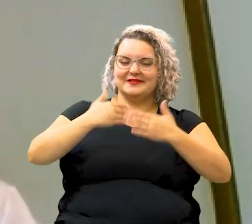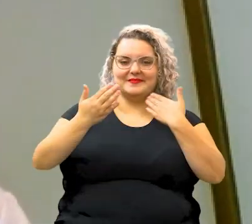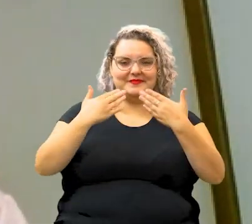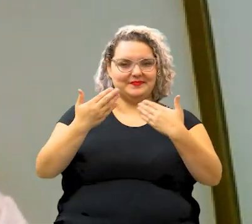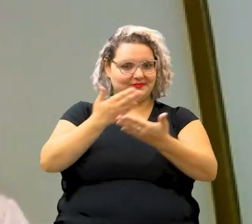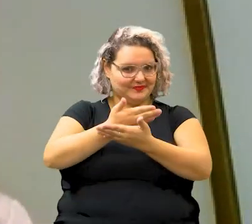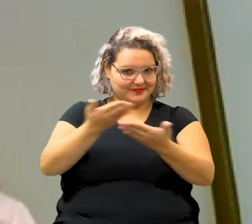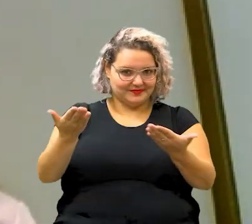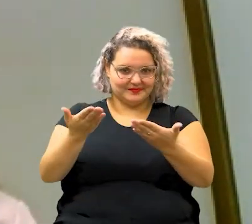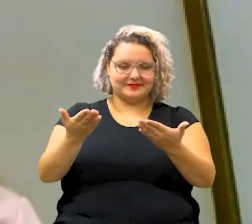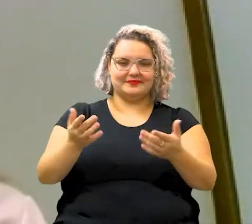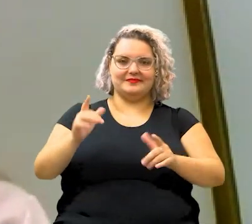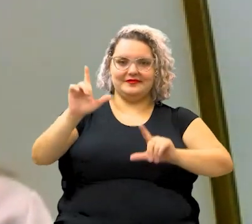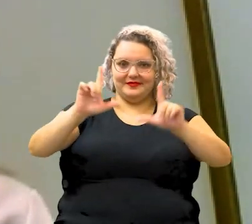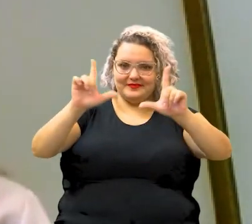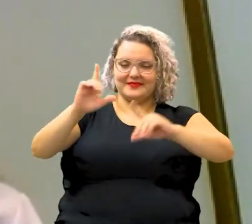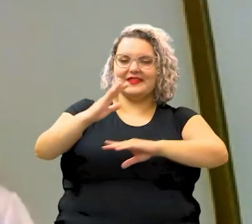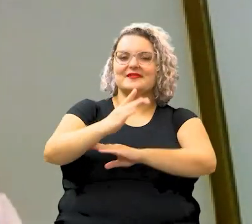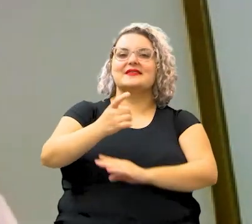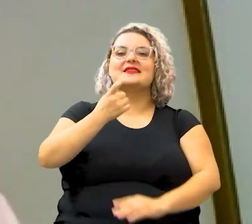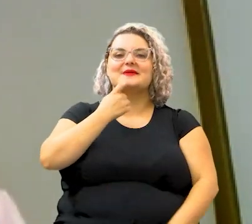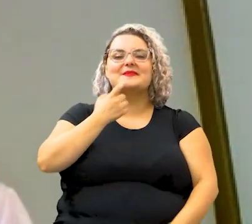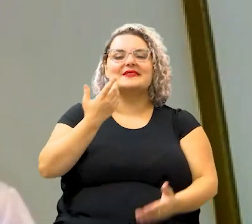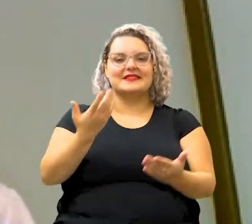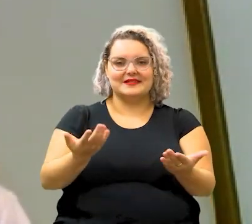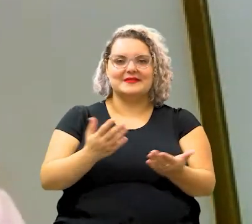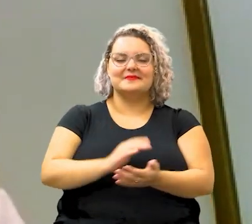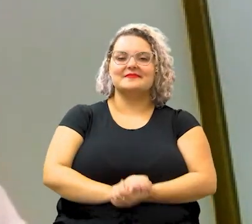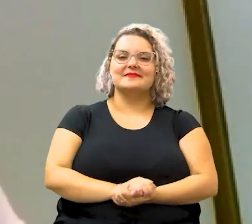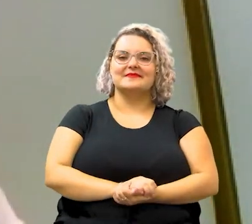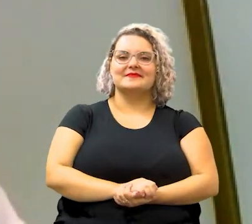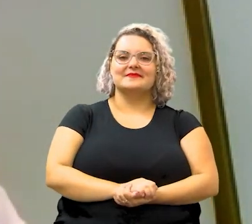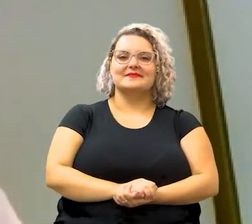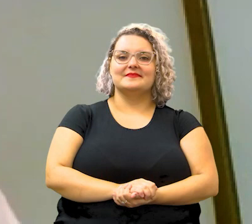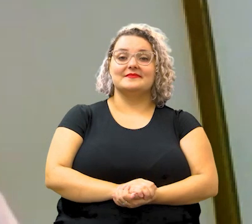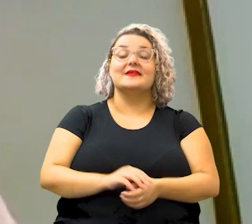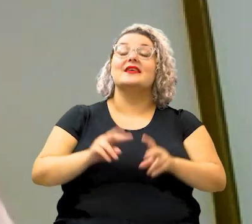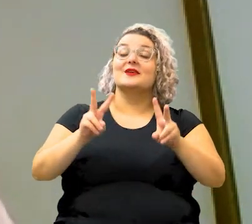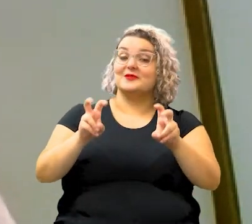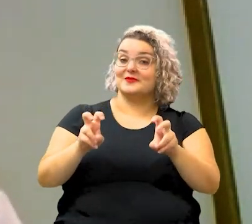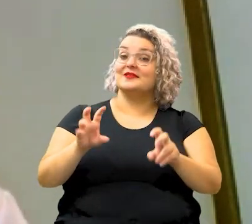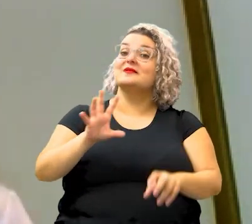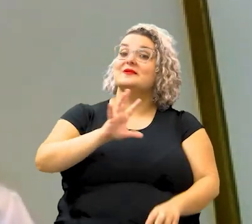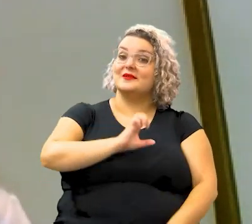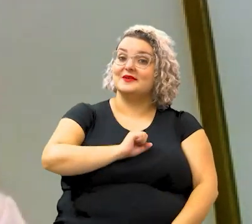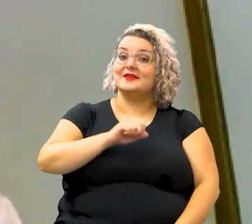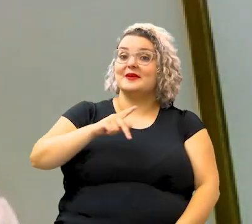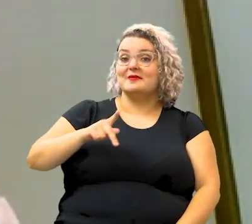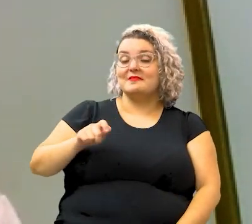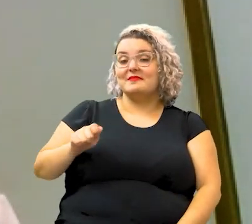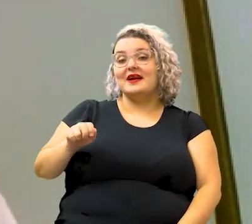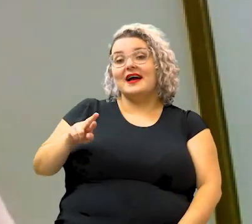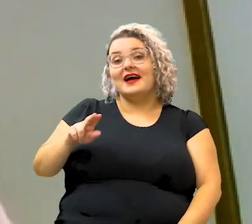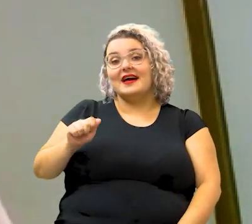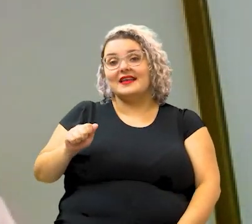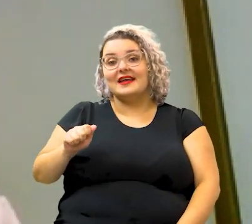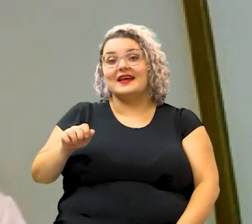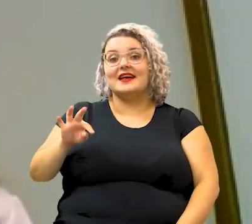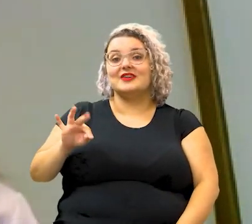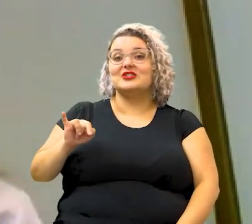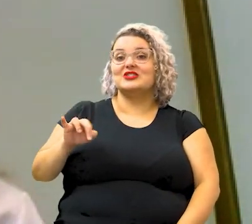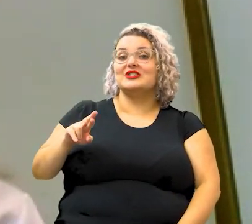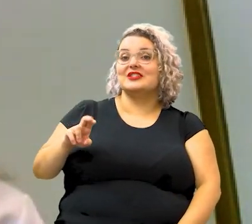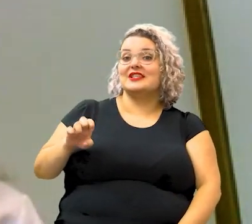aqui falando com vocês na TV Câmara Campinas e sobre um tema que eu gosto muito, que é paratireoide e